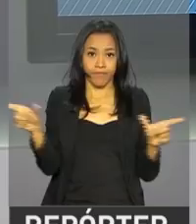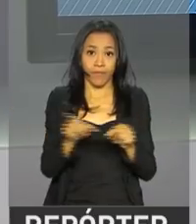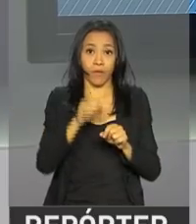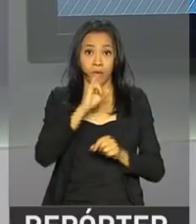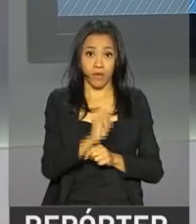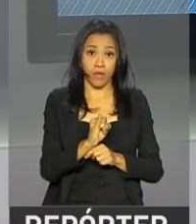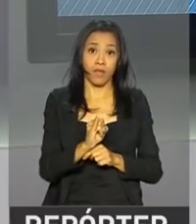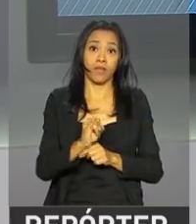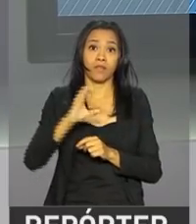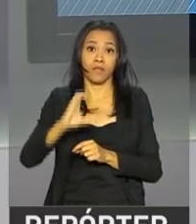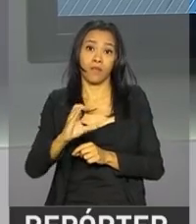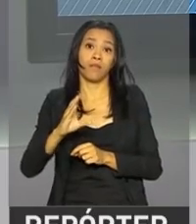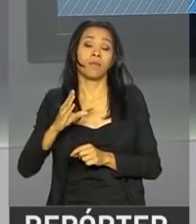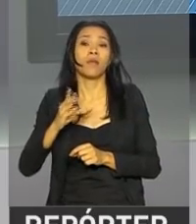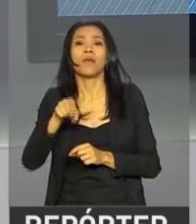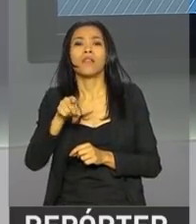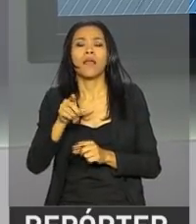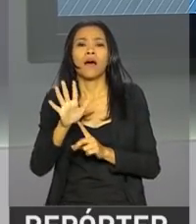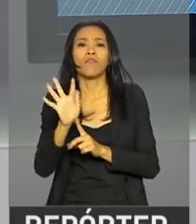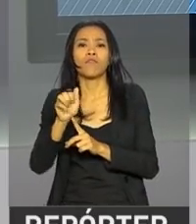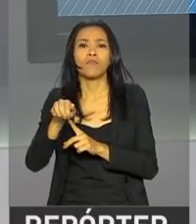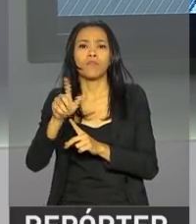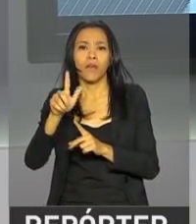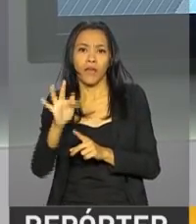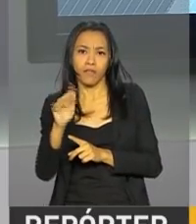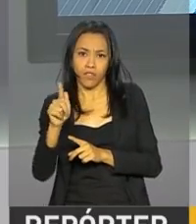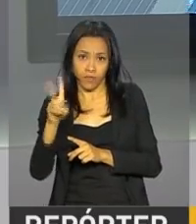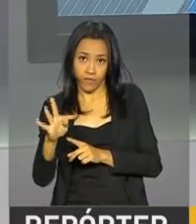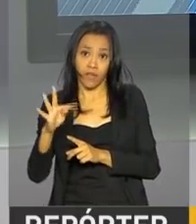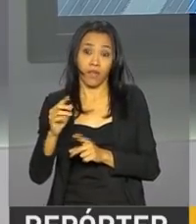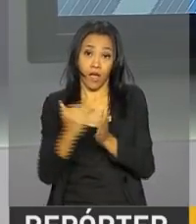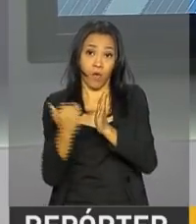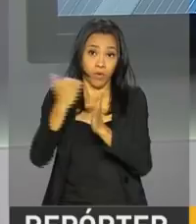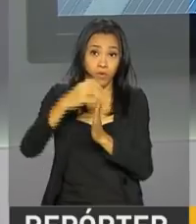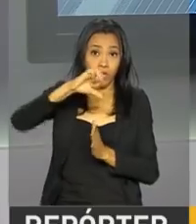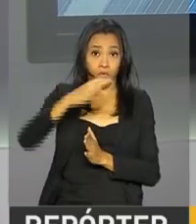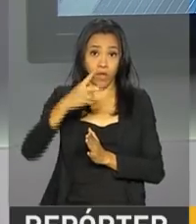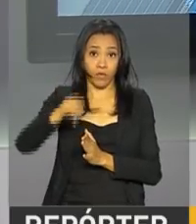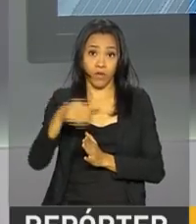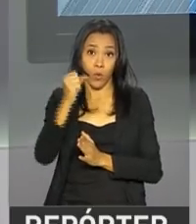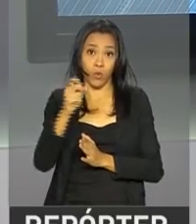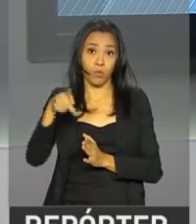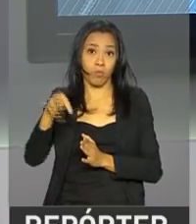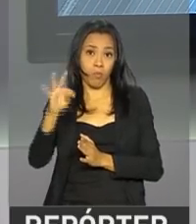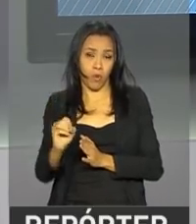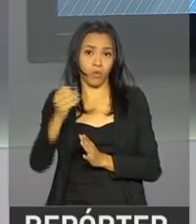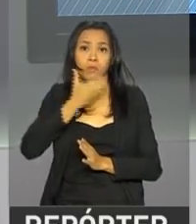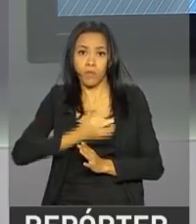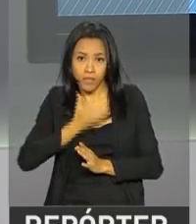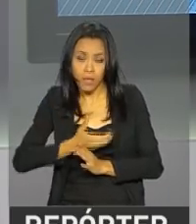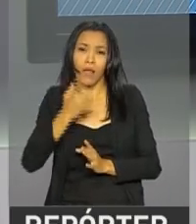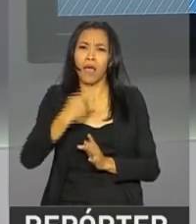da fundação getúlio vagas avançou para 94,8 pontos em dezembro é o maior nível desde julho de